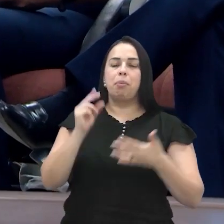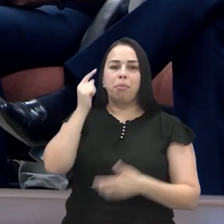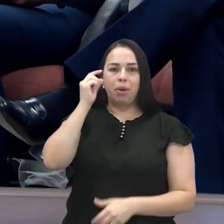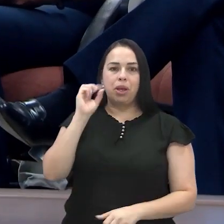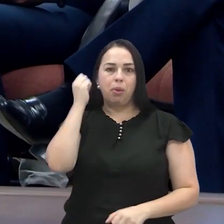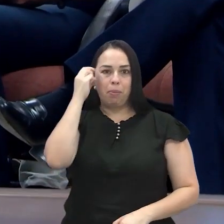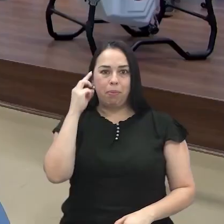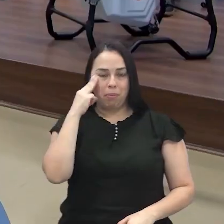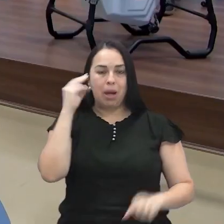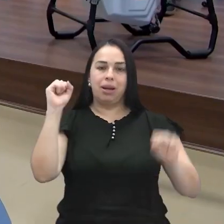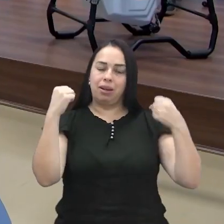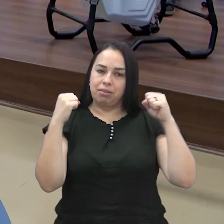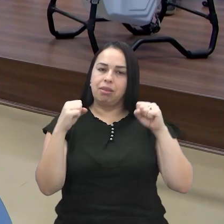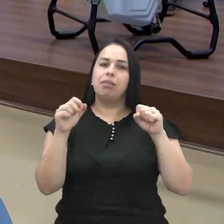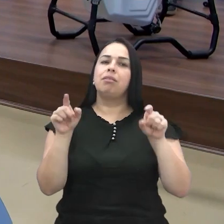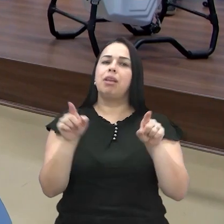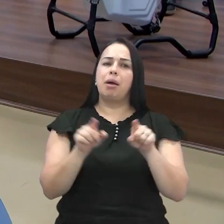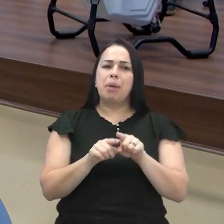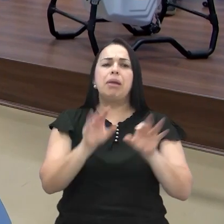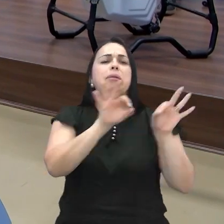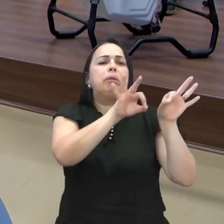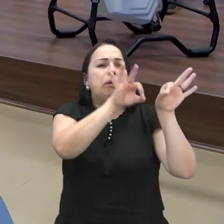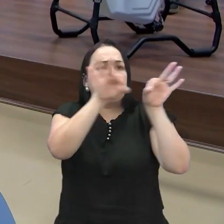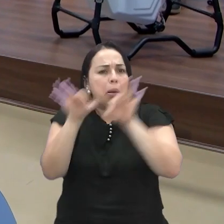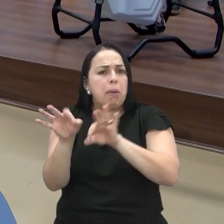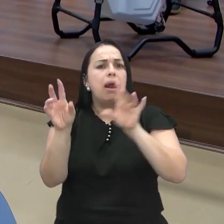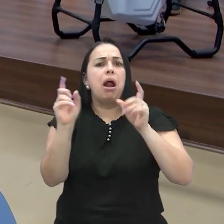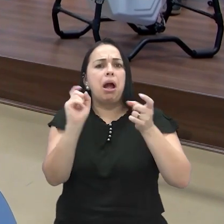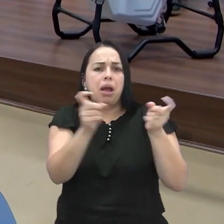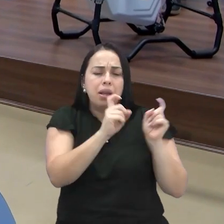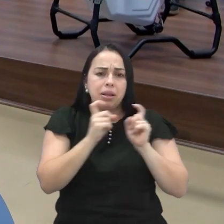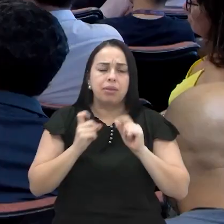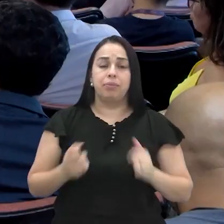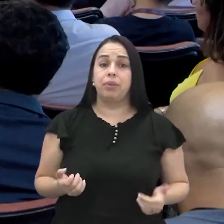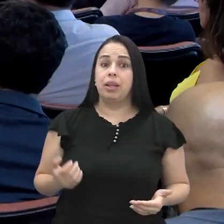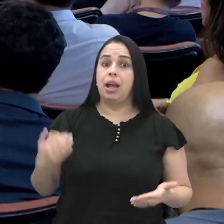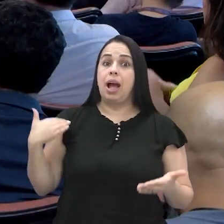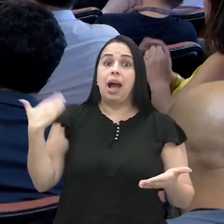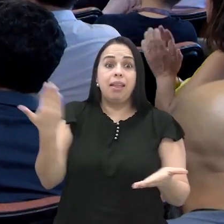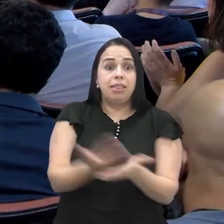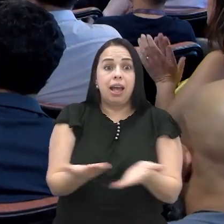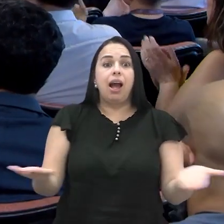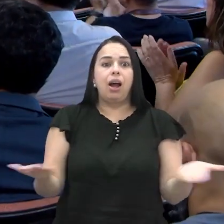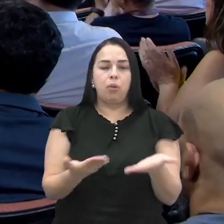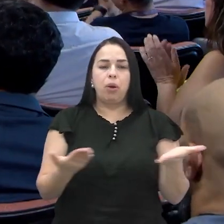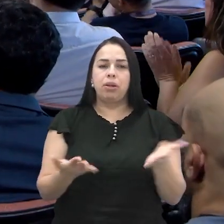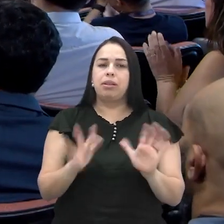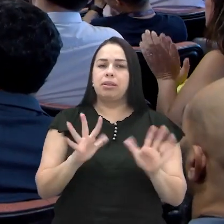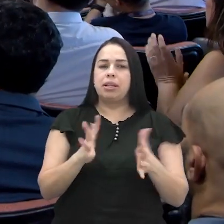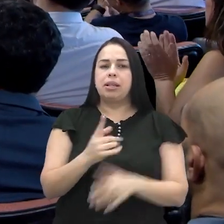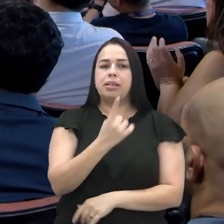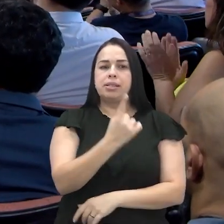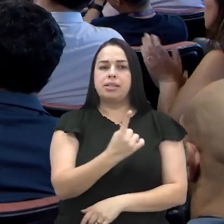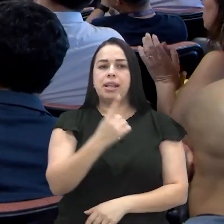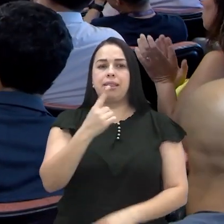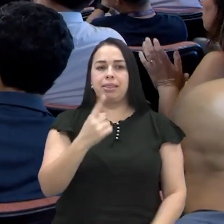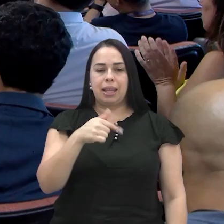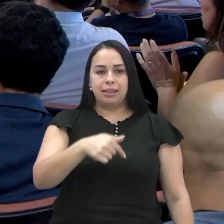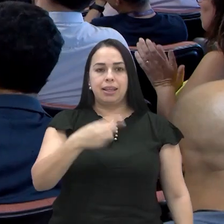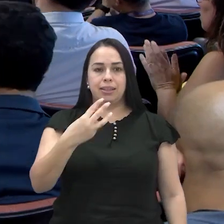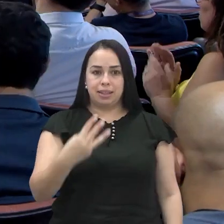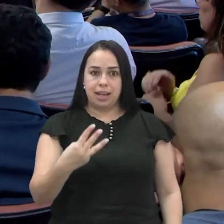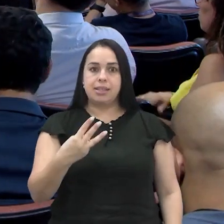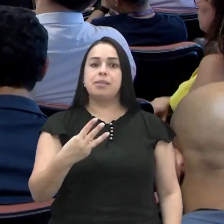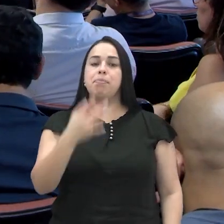e Marcão da Academia acompanharam os números e o planejamento apresentado. Até agora, a cidade tem 173